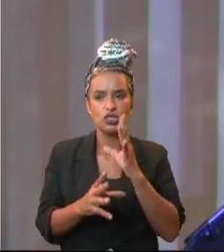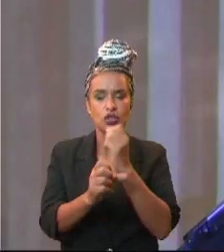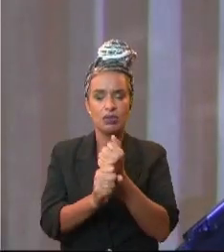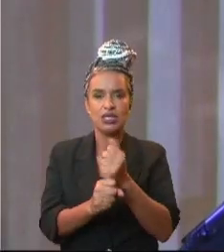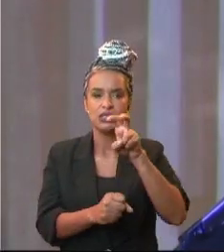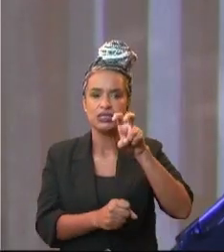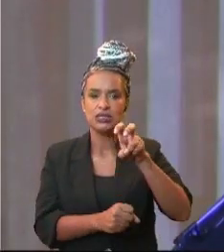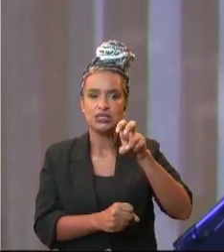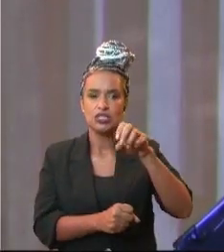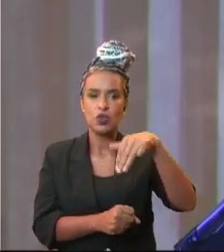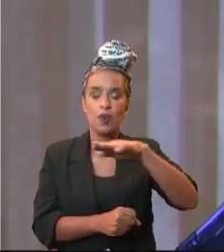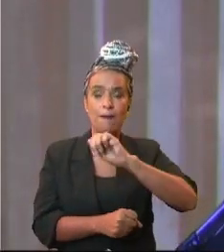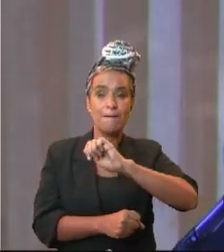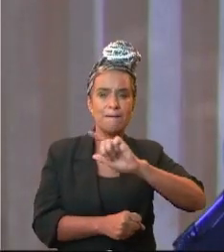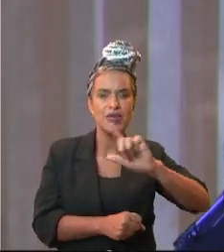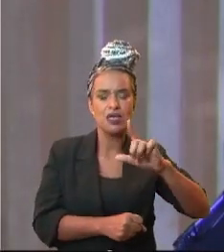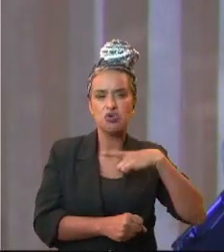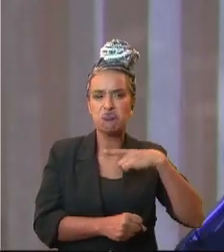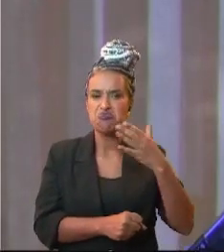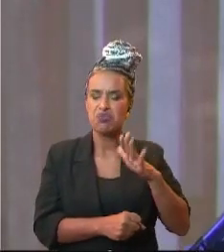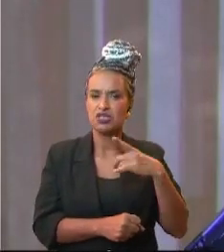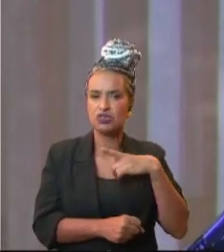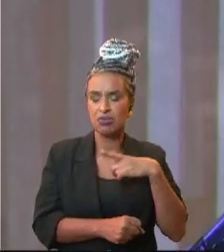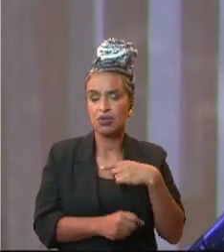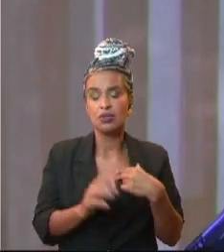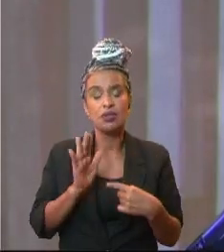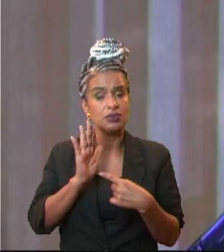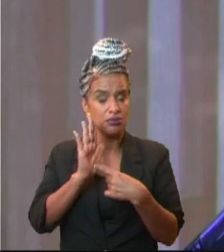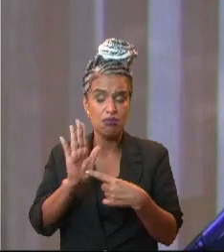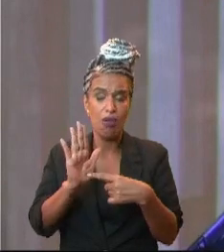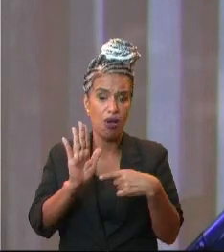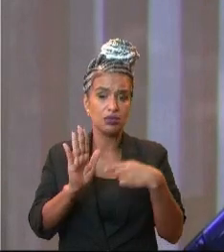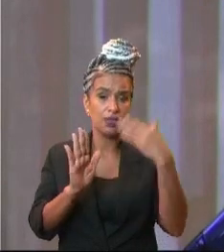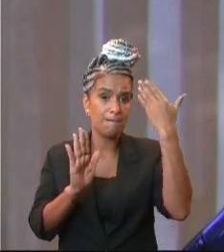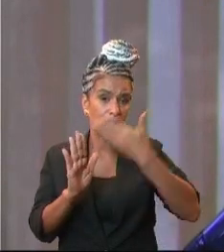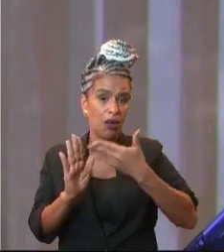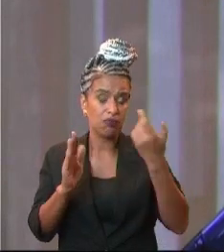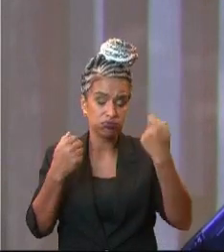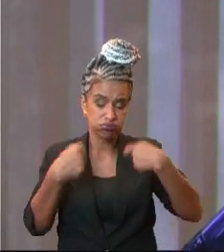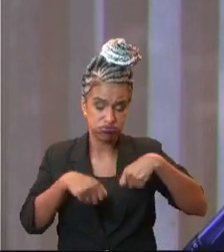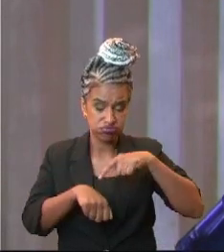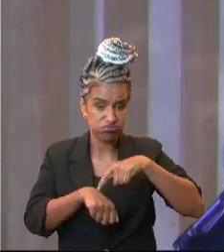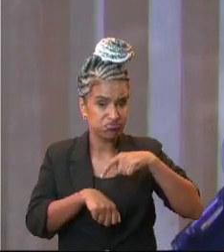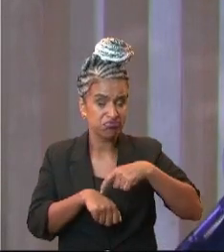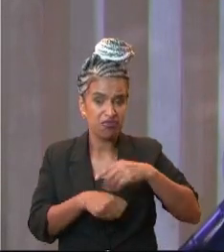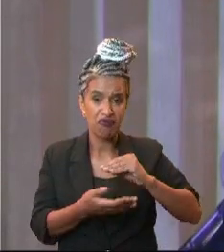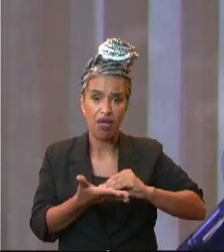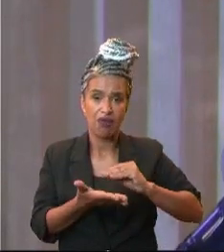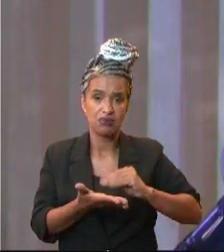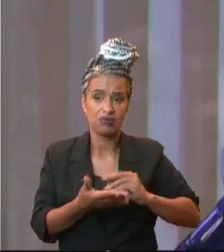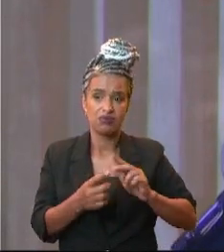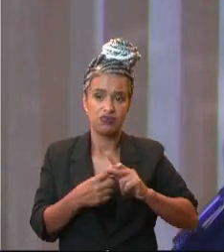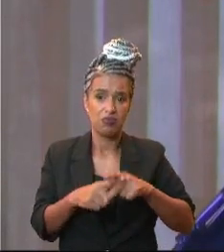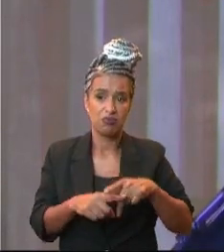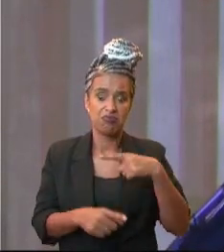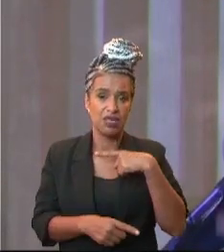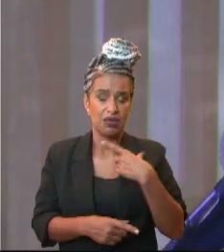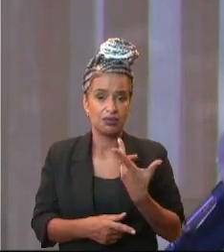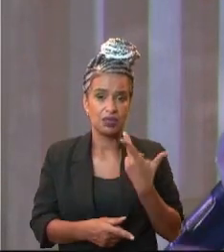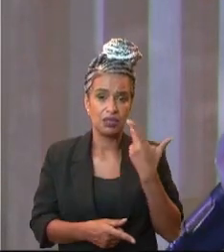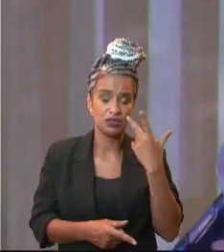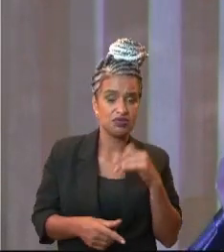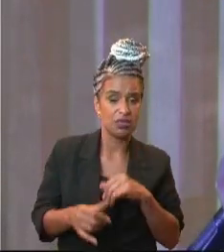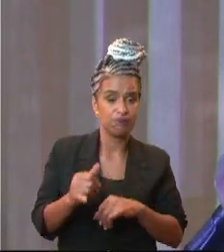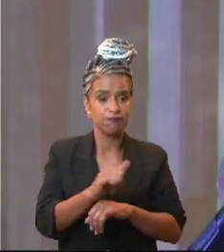5.500 organizações internacionais. Talvez isso seja sintoma da nossa incapacidade de reformar o que a gente tem. Então, aí a gente vai